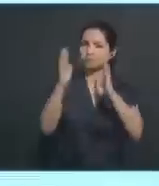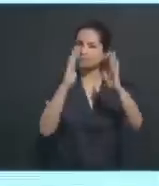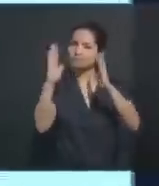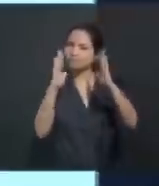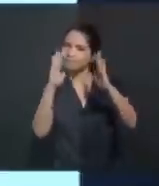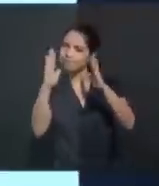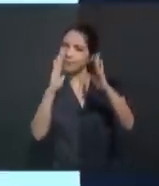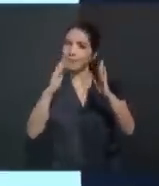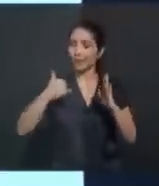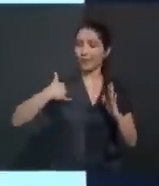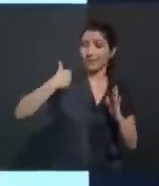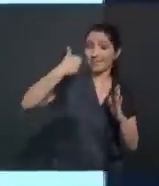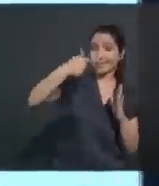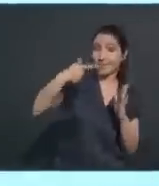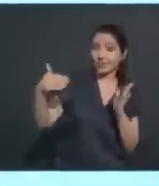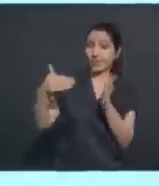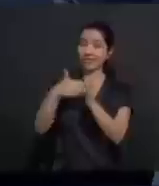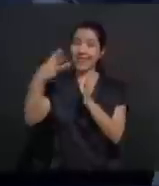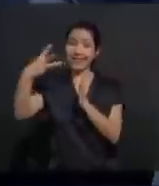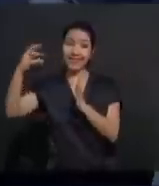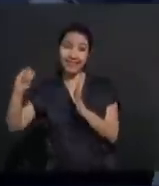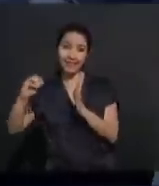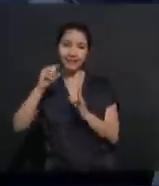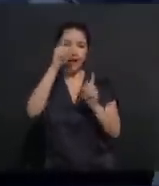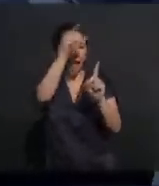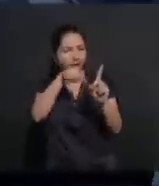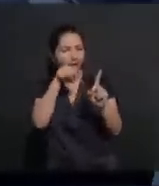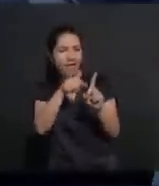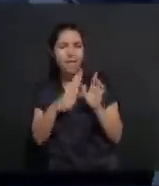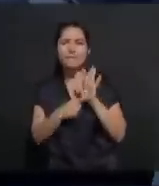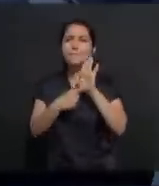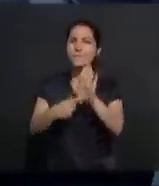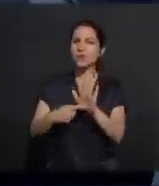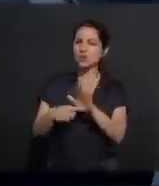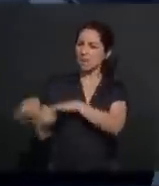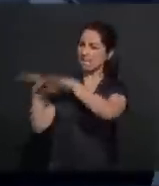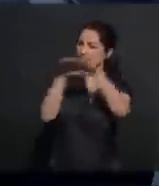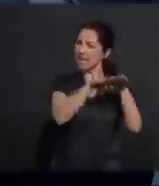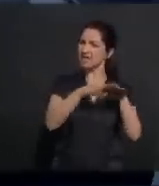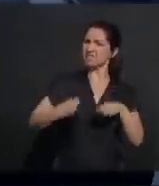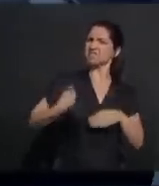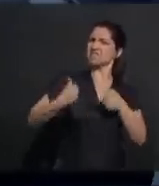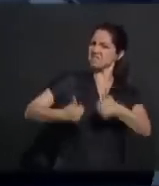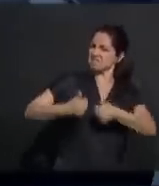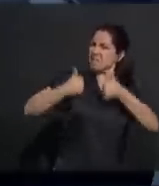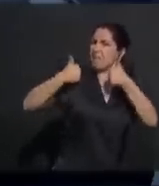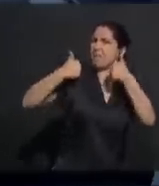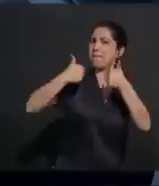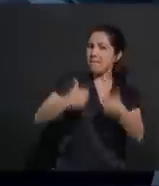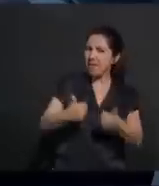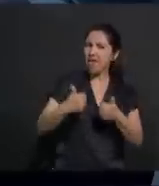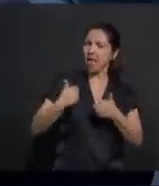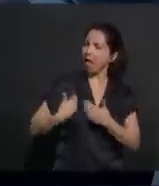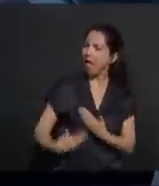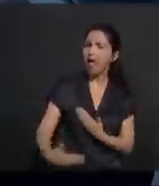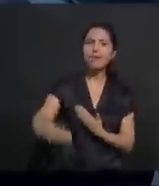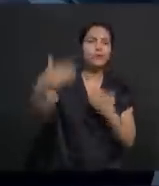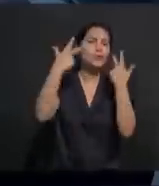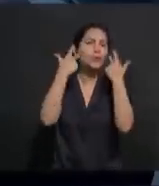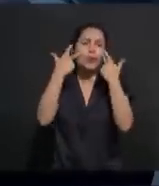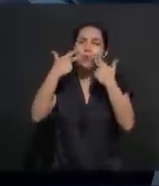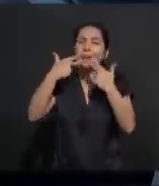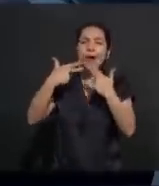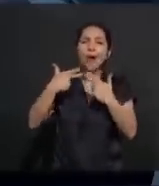José estabeleceu um padrão de vida que garantiu a ele, 80 anos depois, de uma